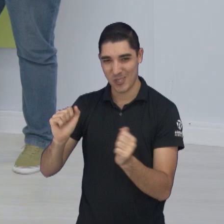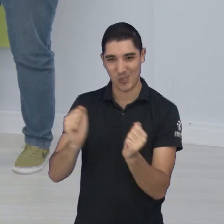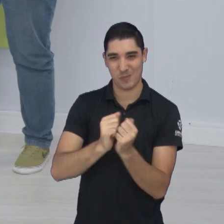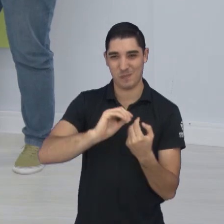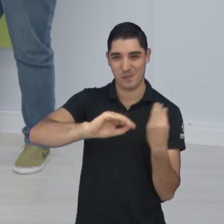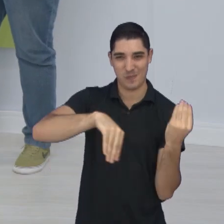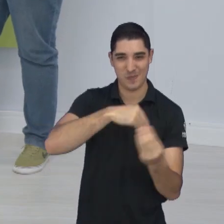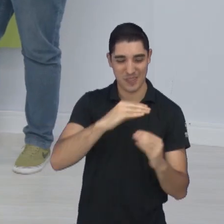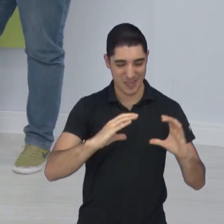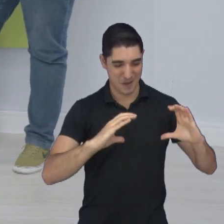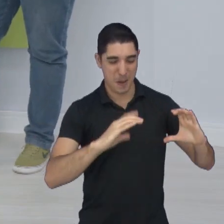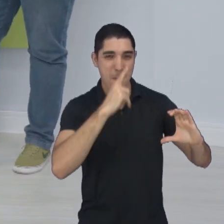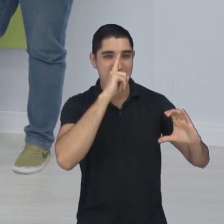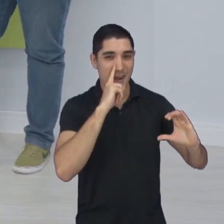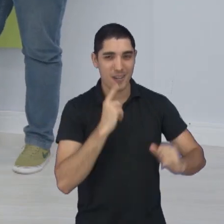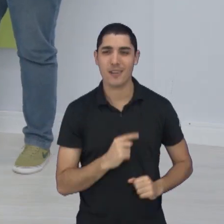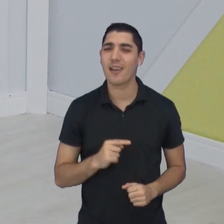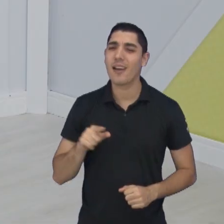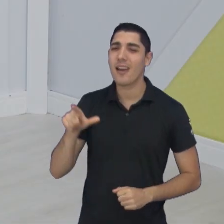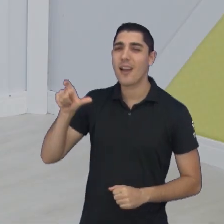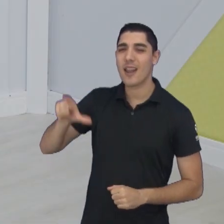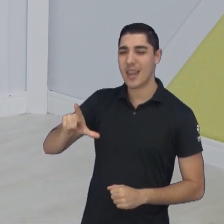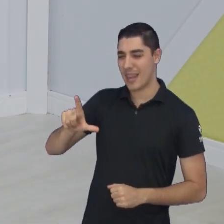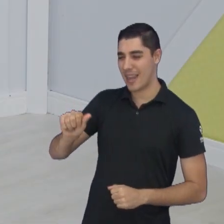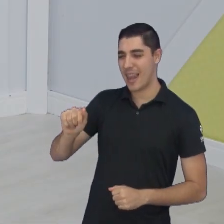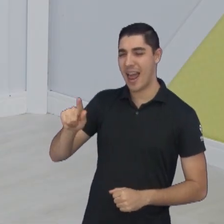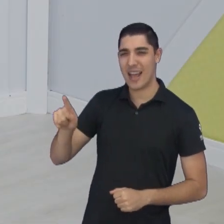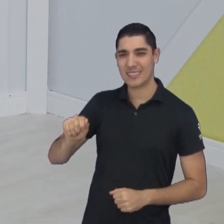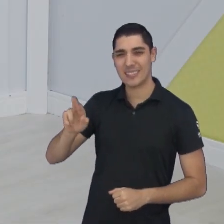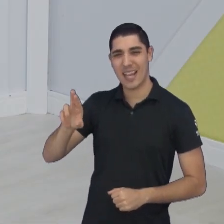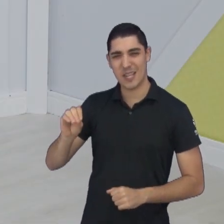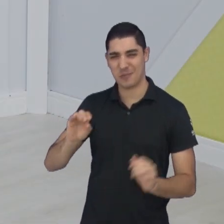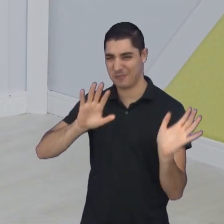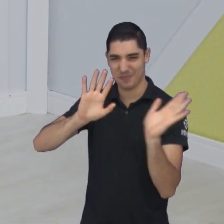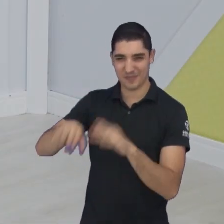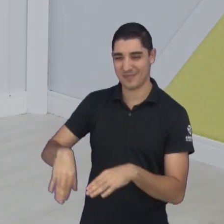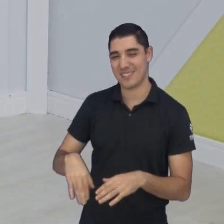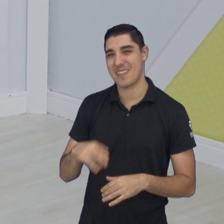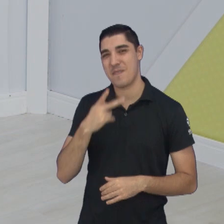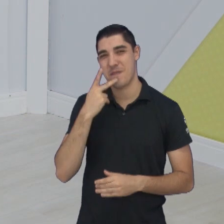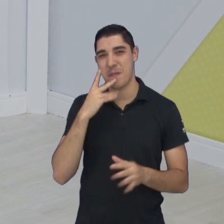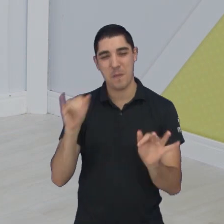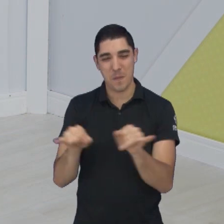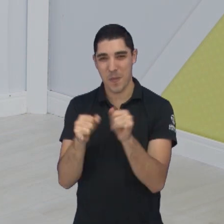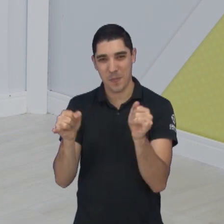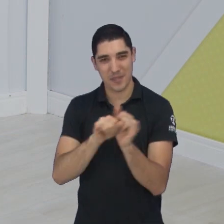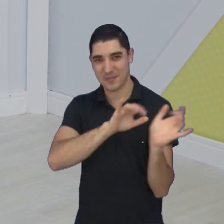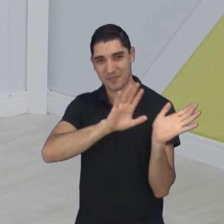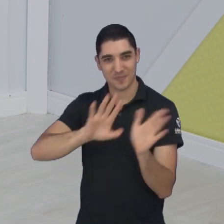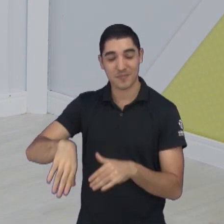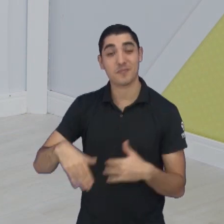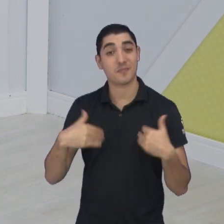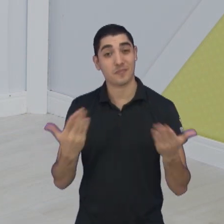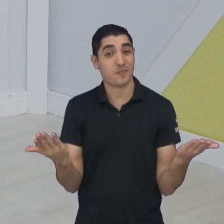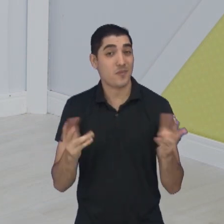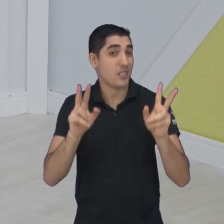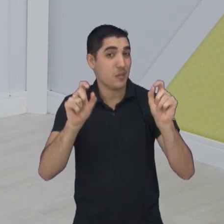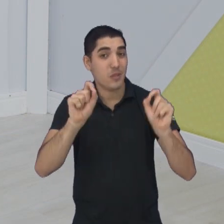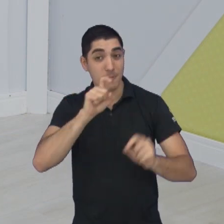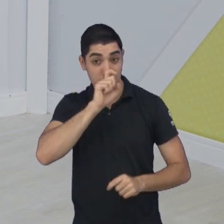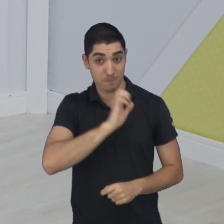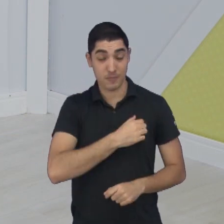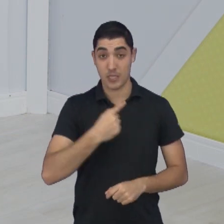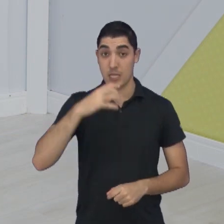Slot ou como é que é o nome do outro lá? O Dom Lázaro. É Dom Lázaro o outro. Mas olha só, chega de papagaiada. Olha só, a gente agora fala do São José. No